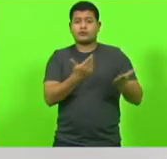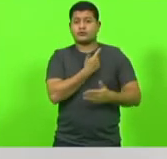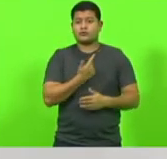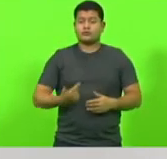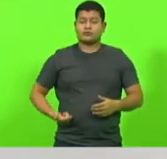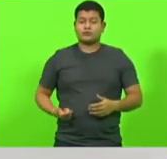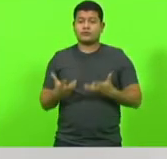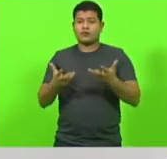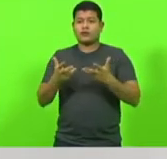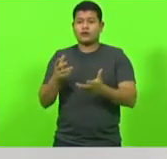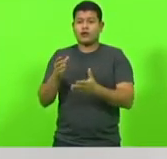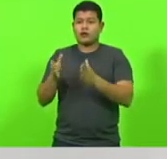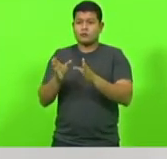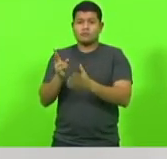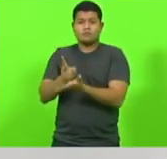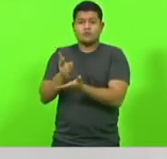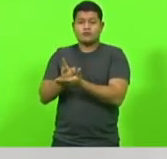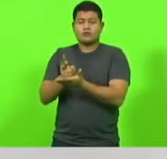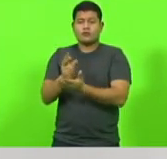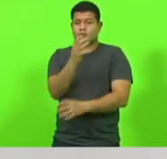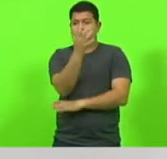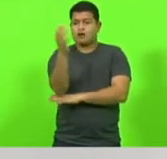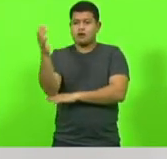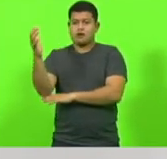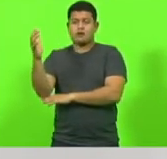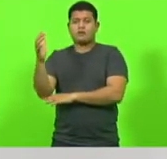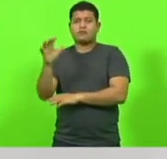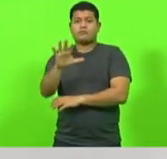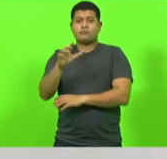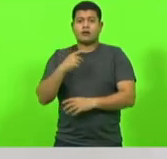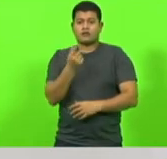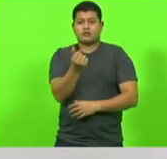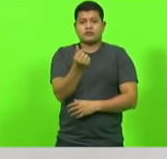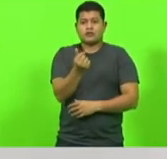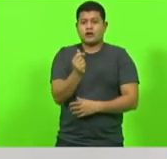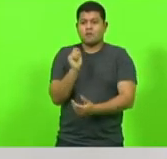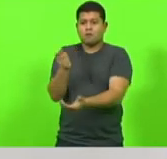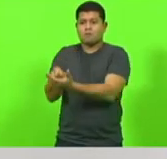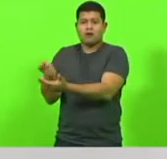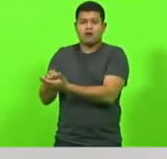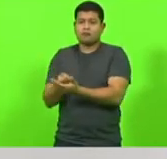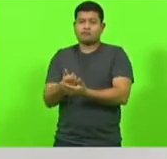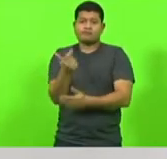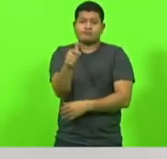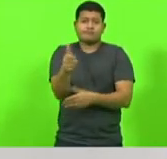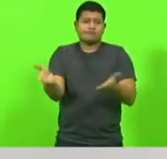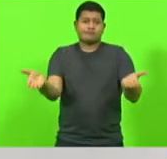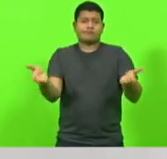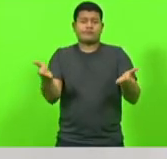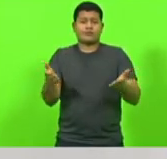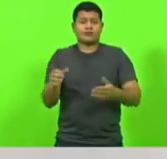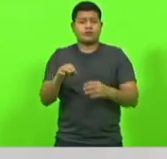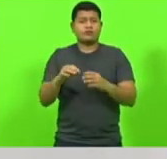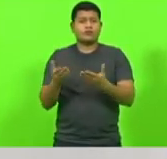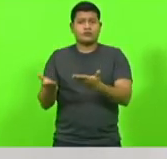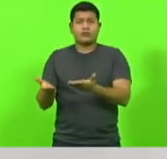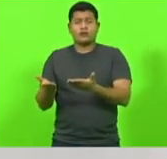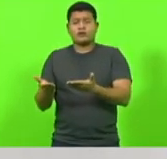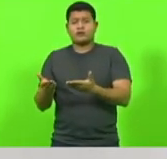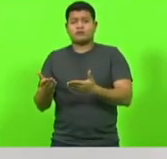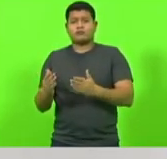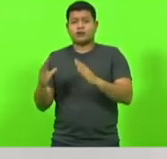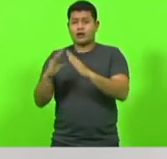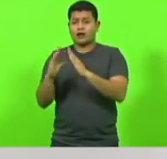área, mas não tem recurso para indenizar os proprietários. Então, os proprietários, eles ficam sem o dinheiro